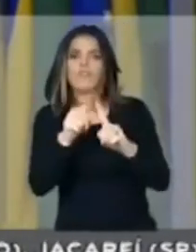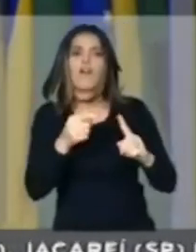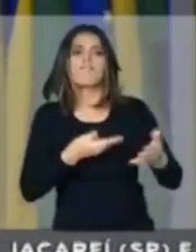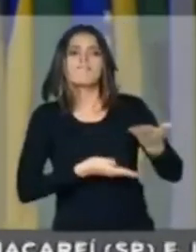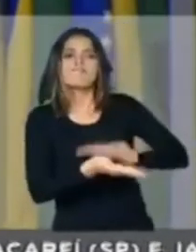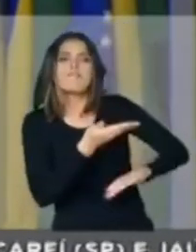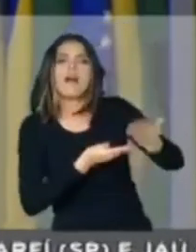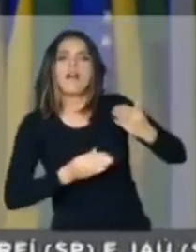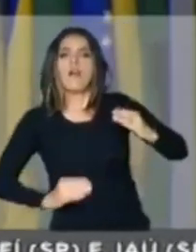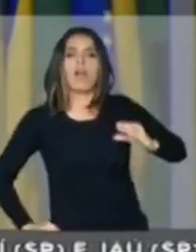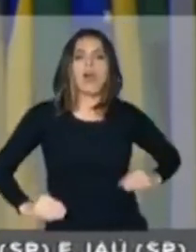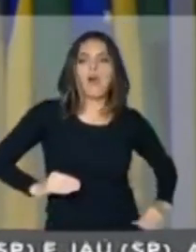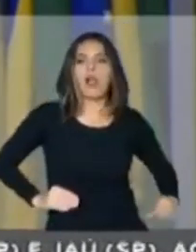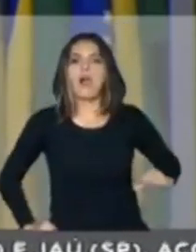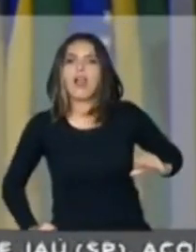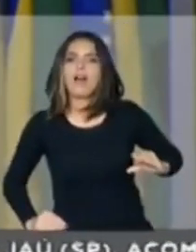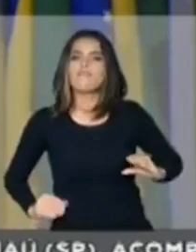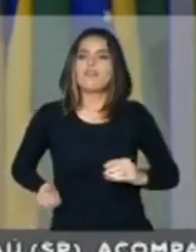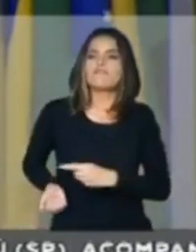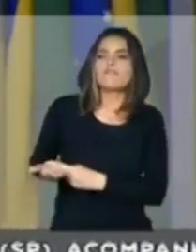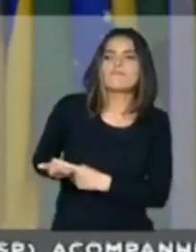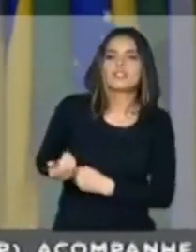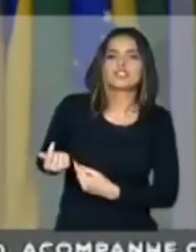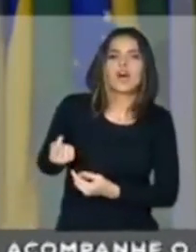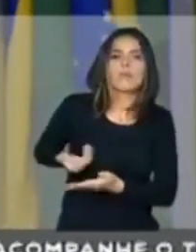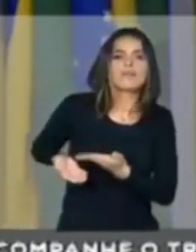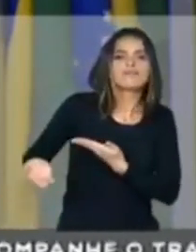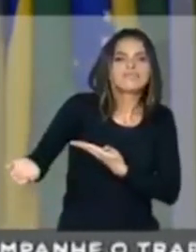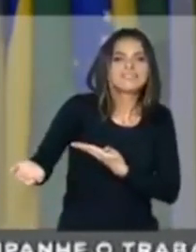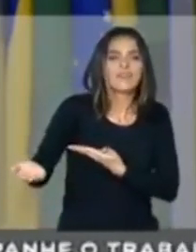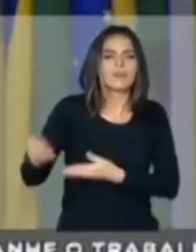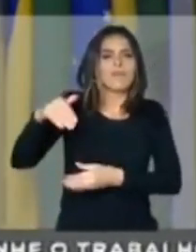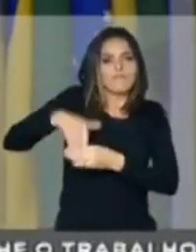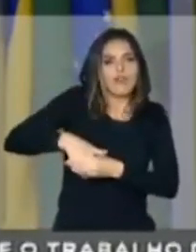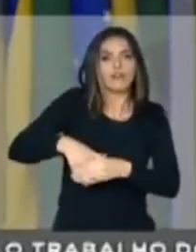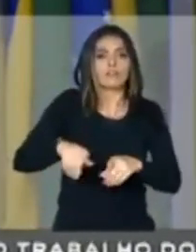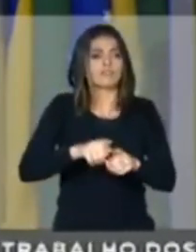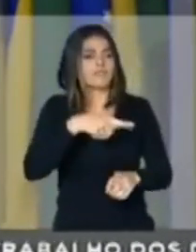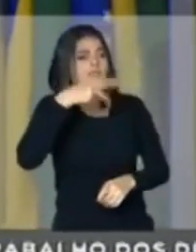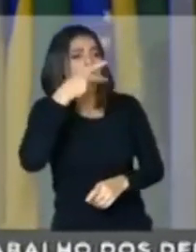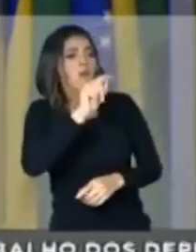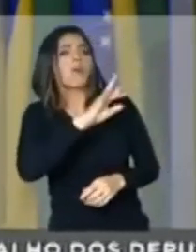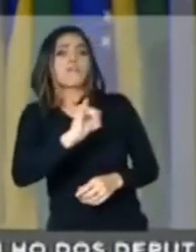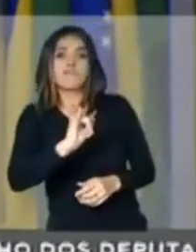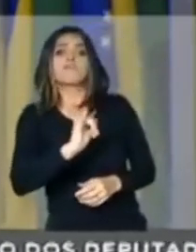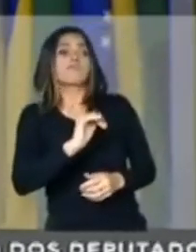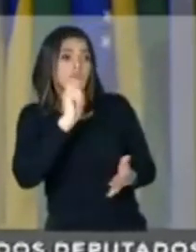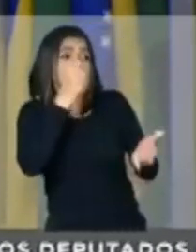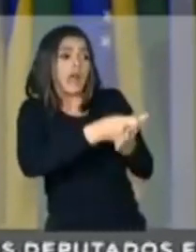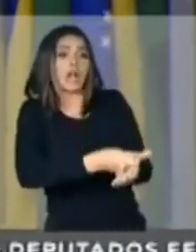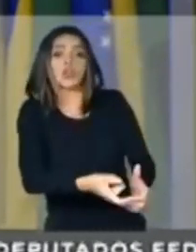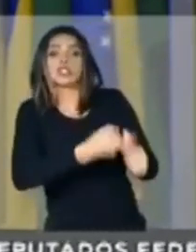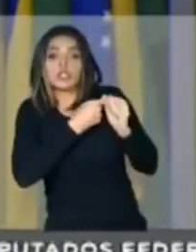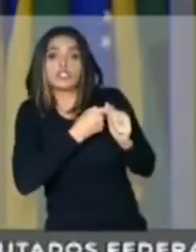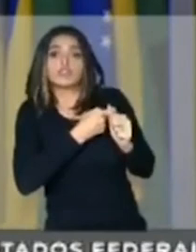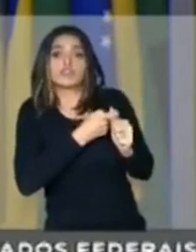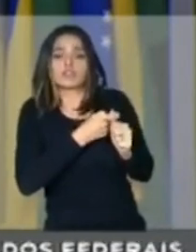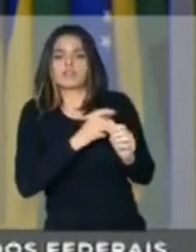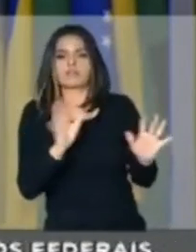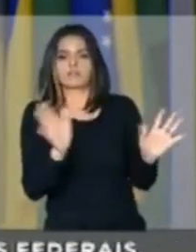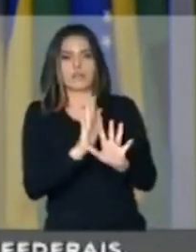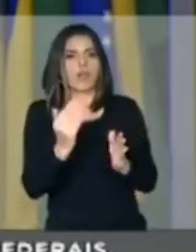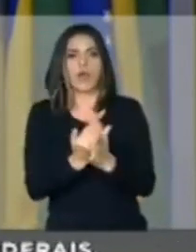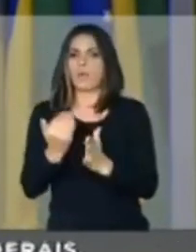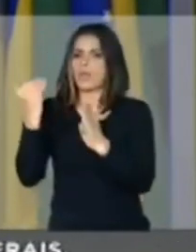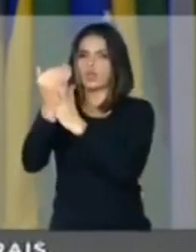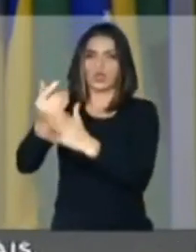primeiro, se exaltaram dizendo que pagaram a dívida externa, mas aumentaram a dívida interna com prazos mais curtos